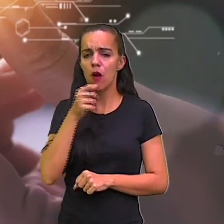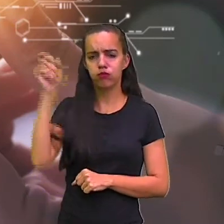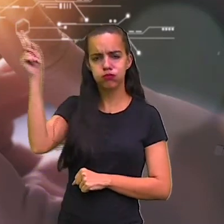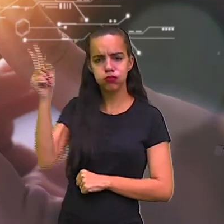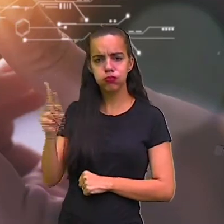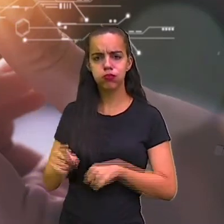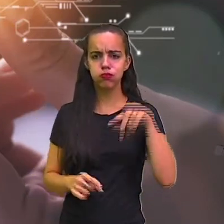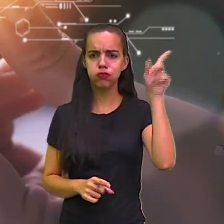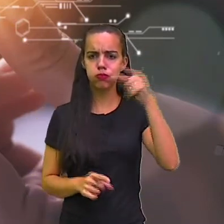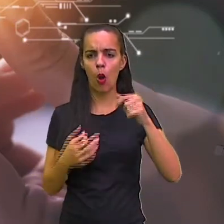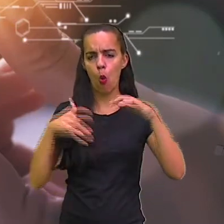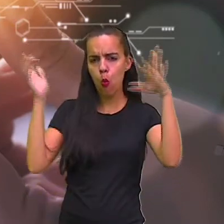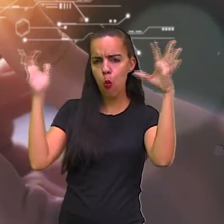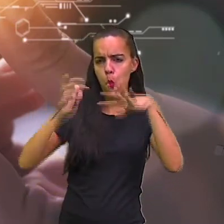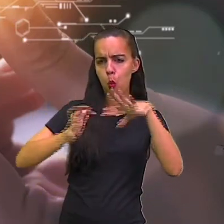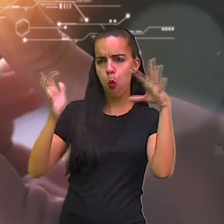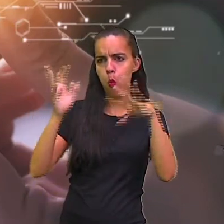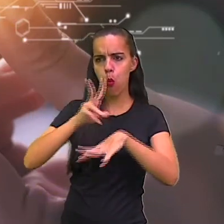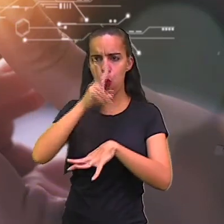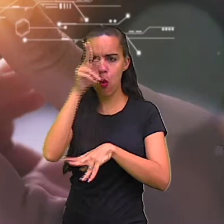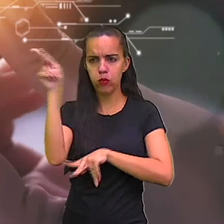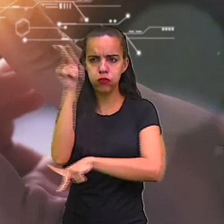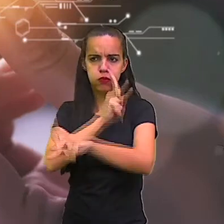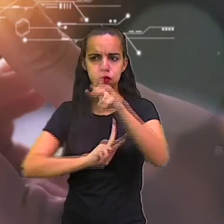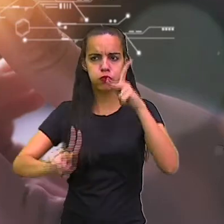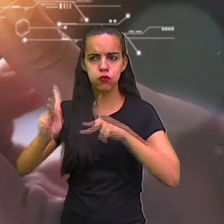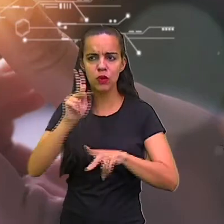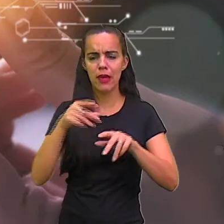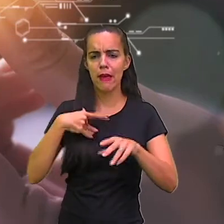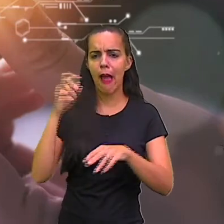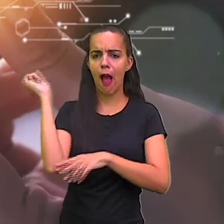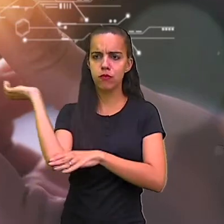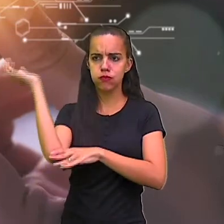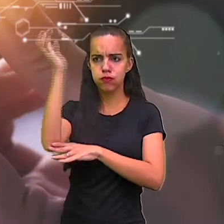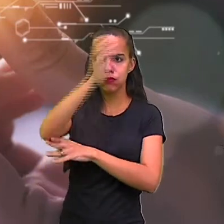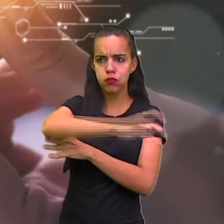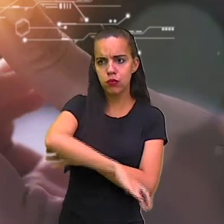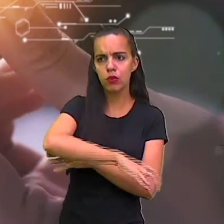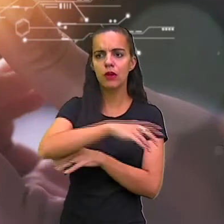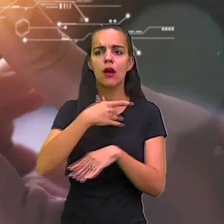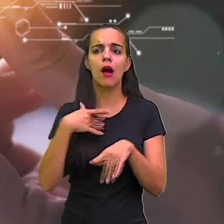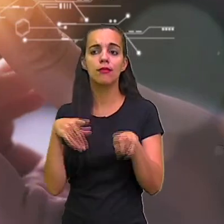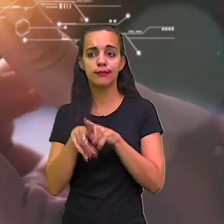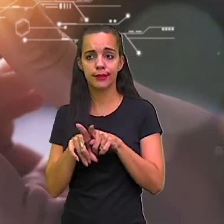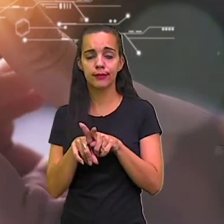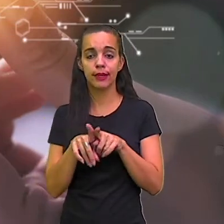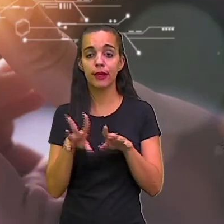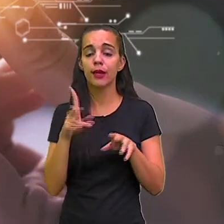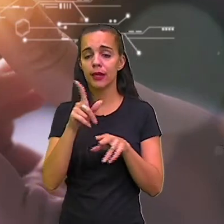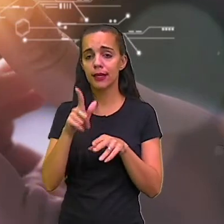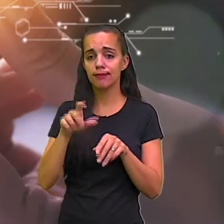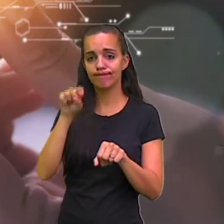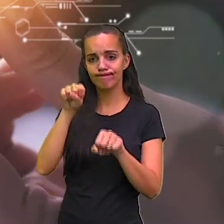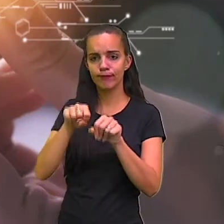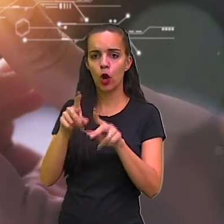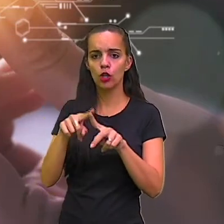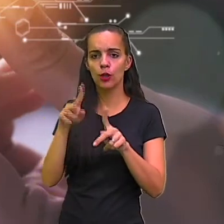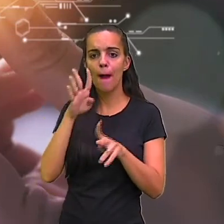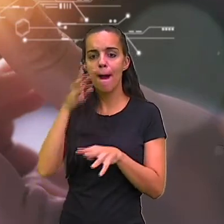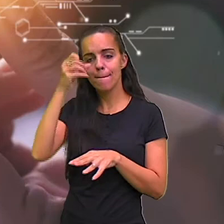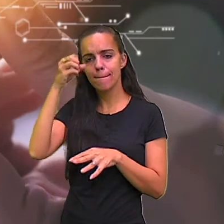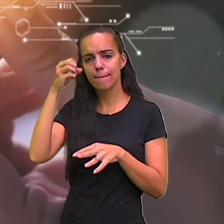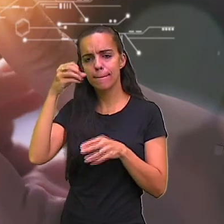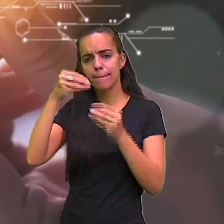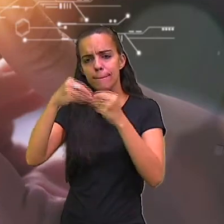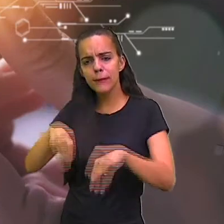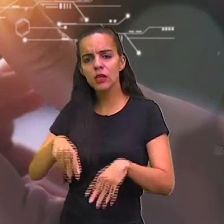tempestades e Ventos fortes quedas de árvores que podem atingir os sistemas causando o